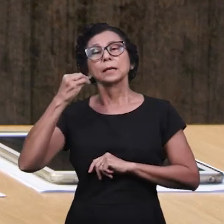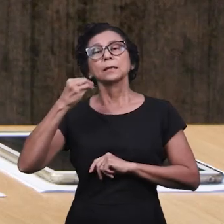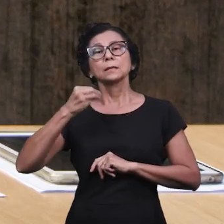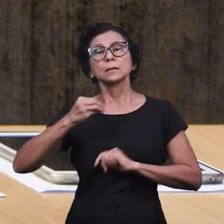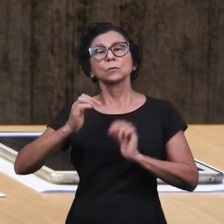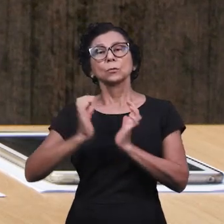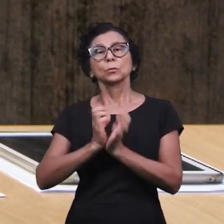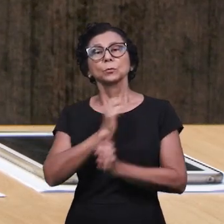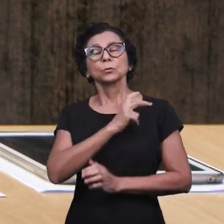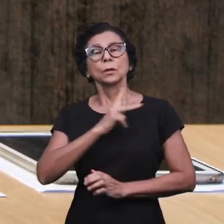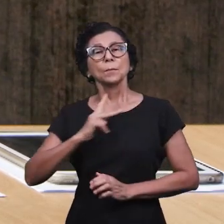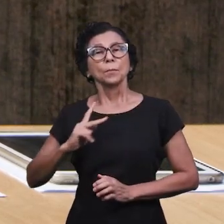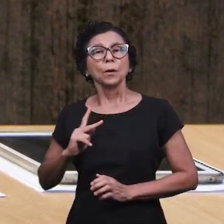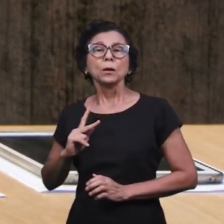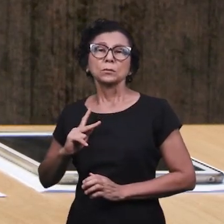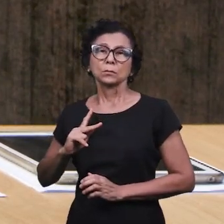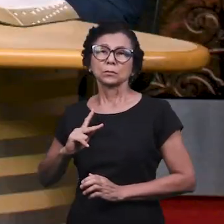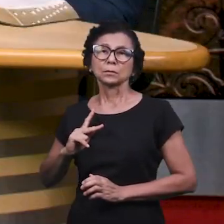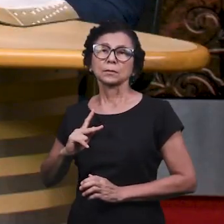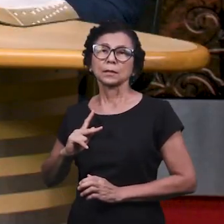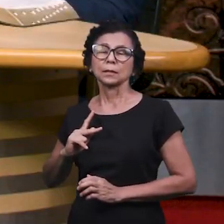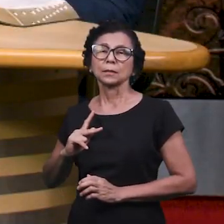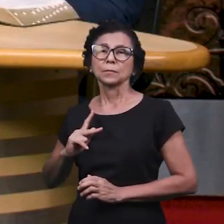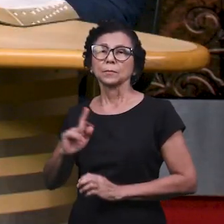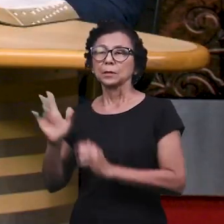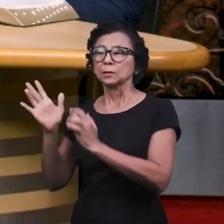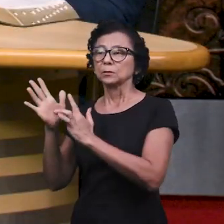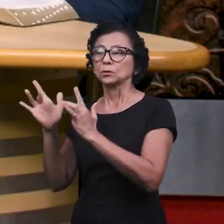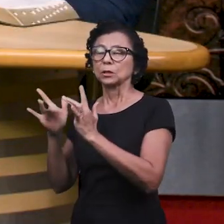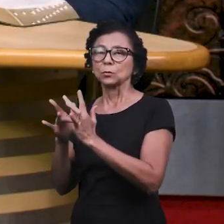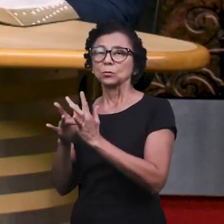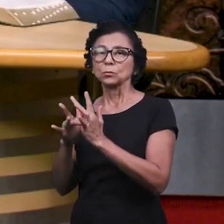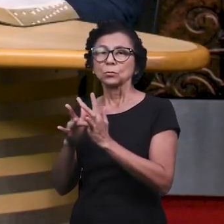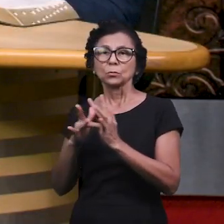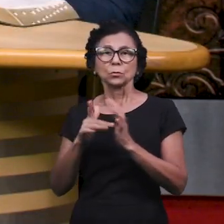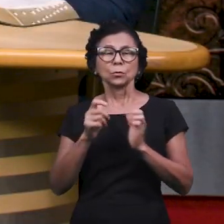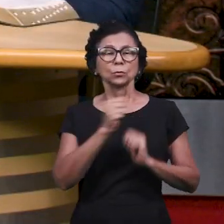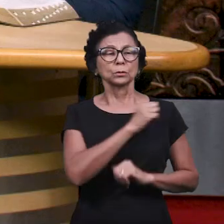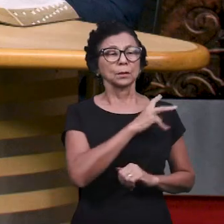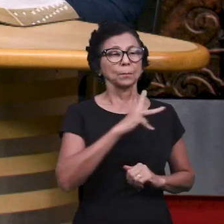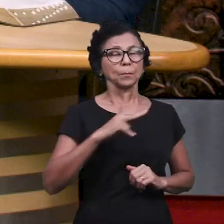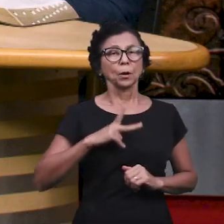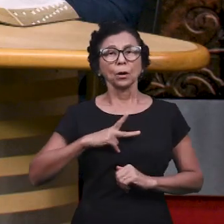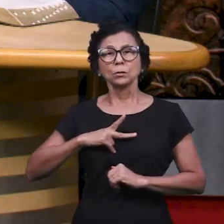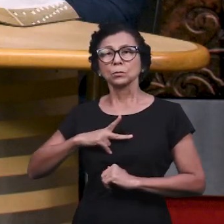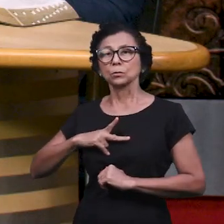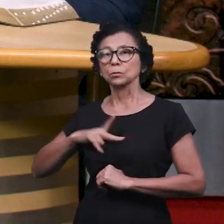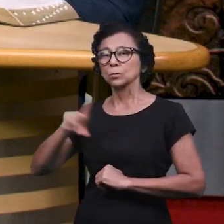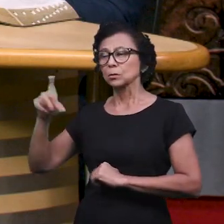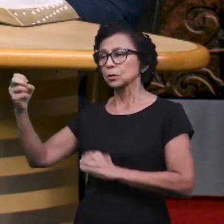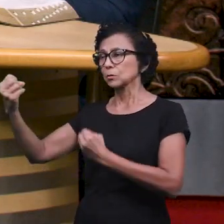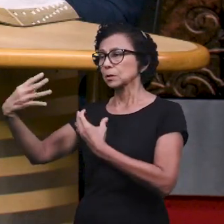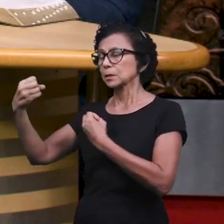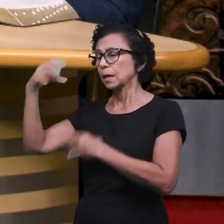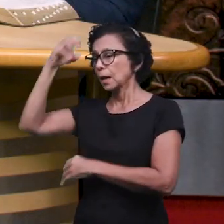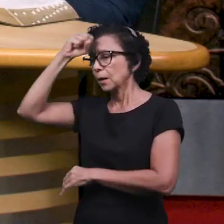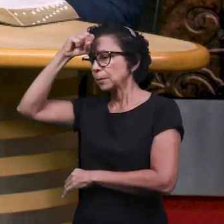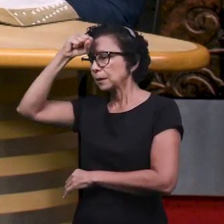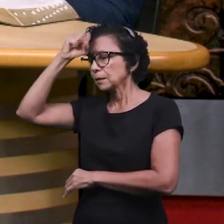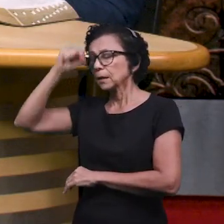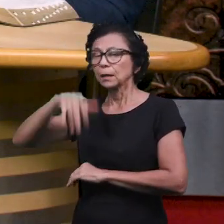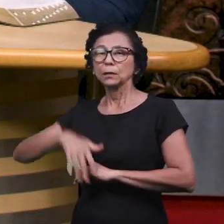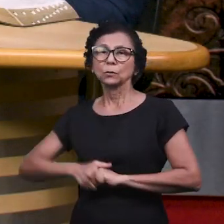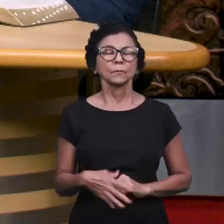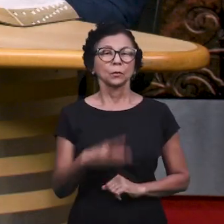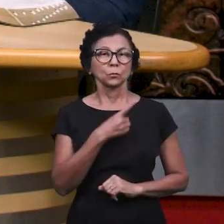de Jesus, né? E o diácono, pastor Francisco, ele tem um ofício de cuidar do órfão, cuidar da